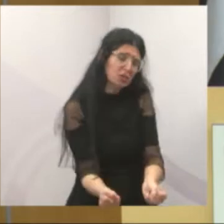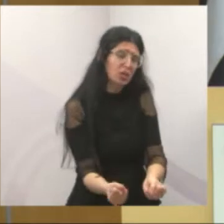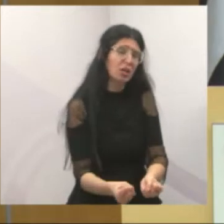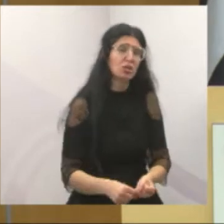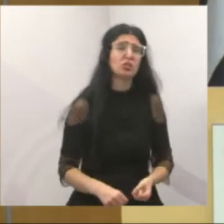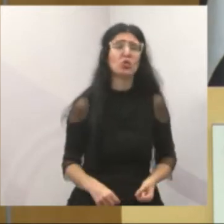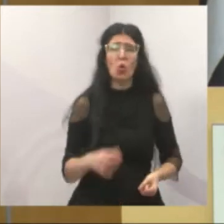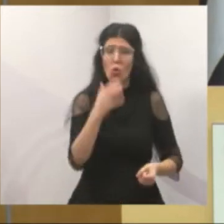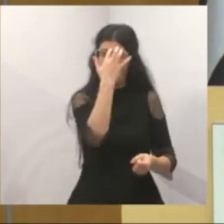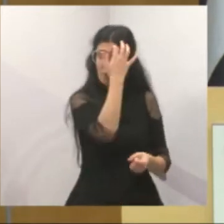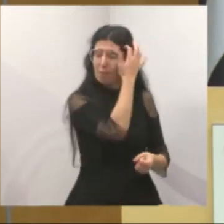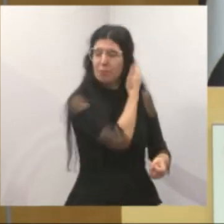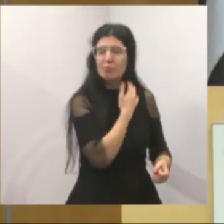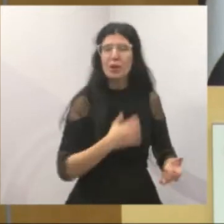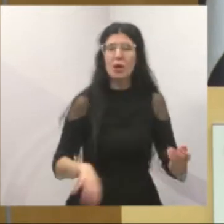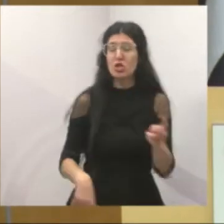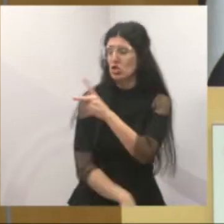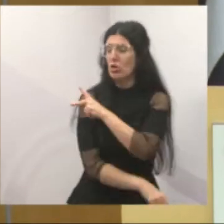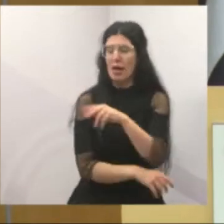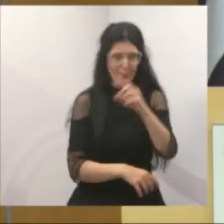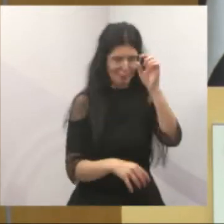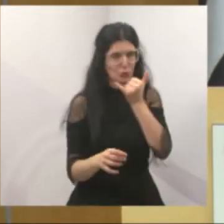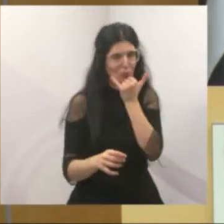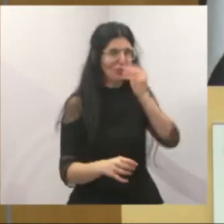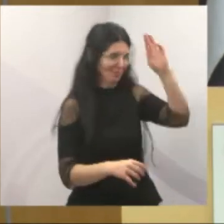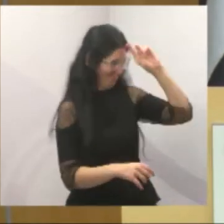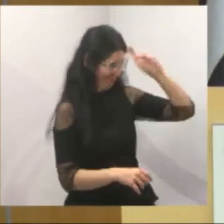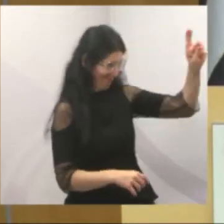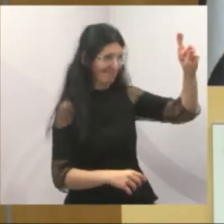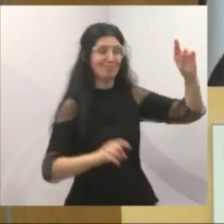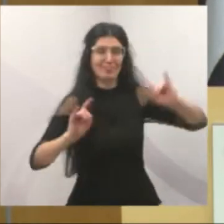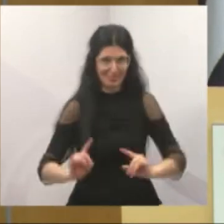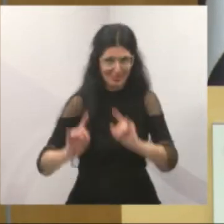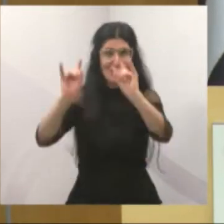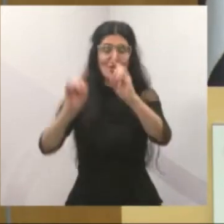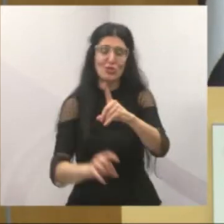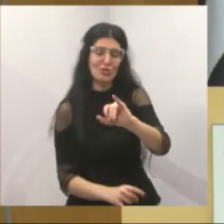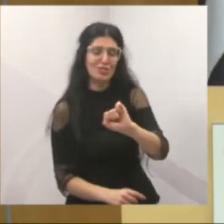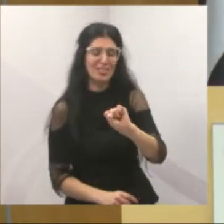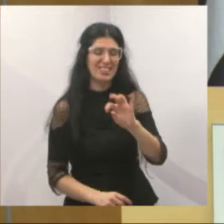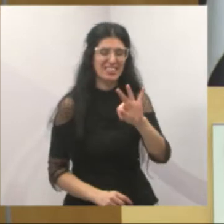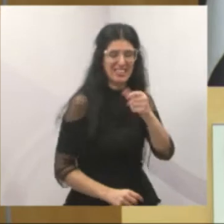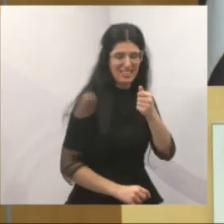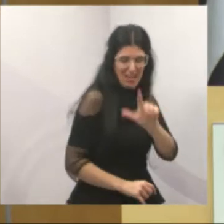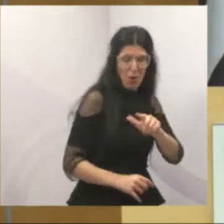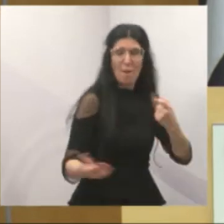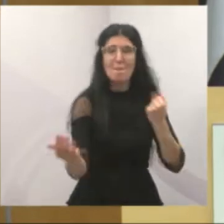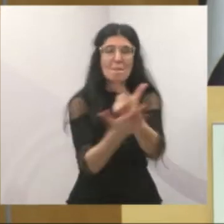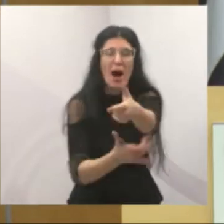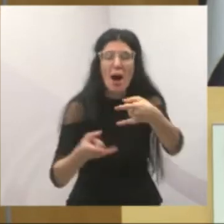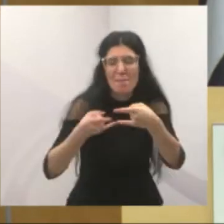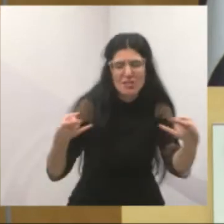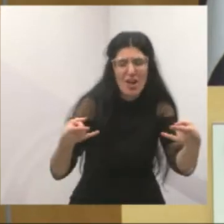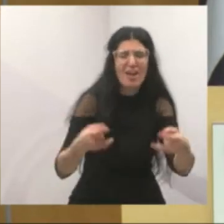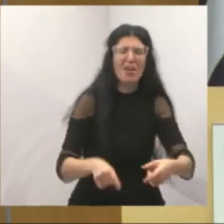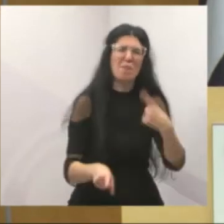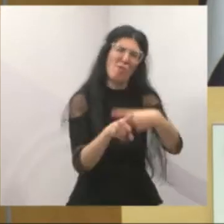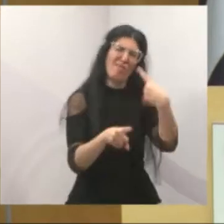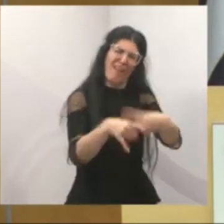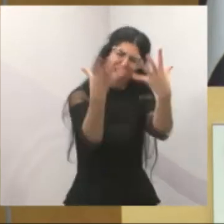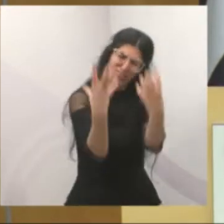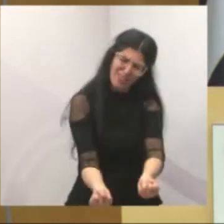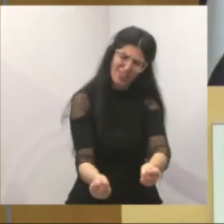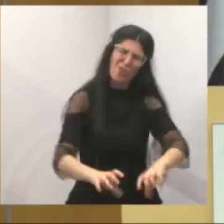do proprietário do prédio da Distal para fazer o pagamento em cheque? Por que aceitou